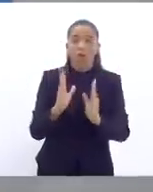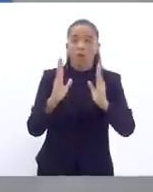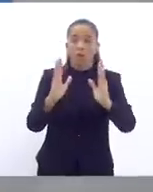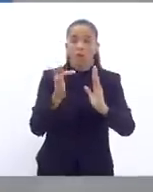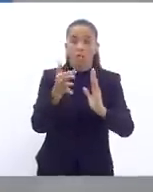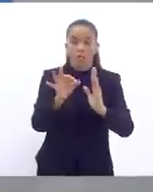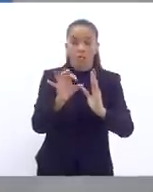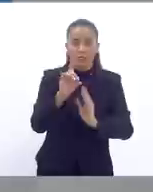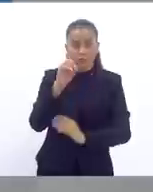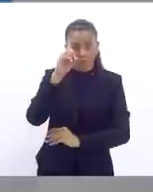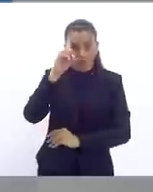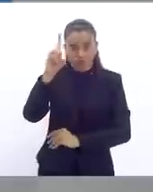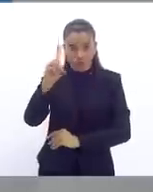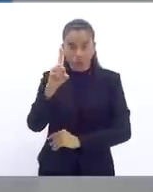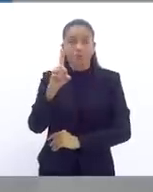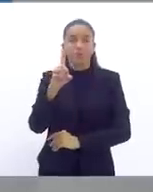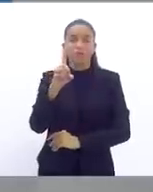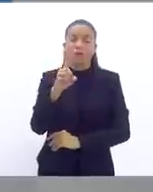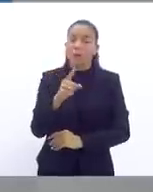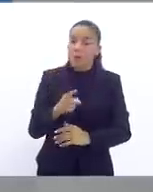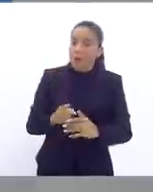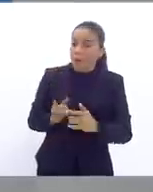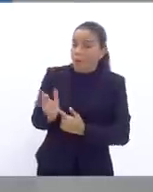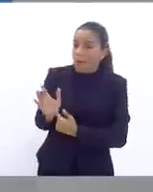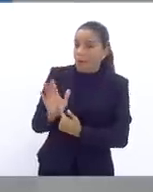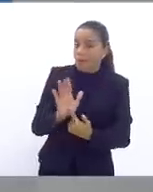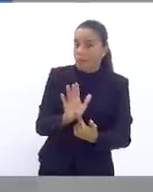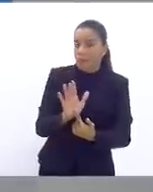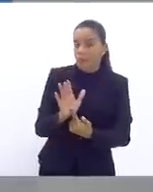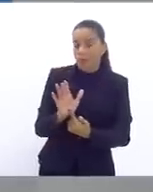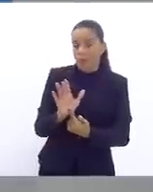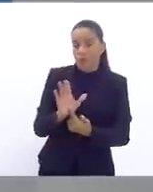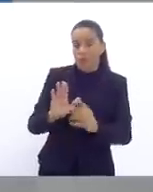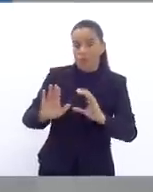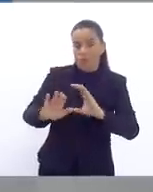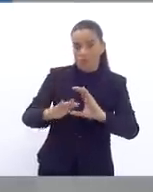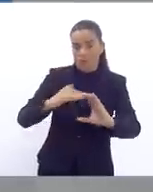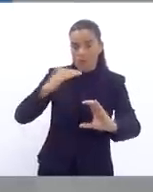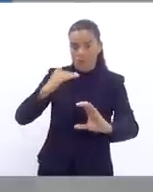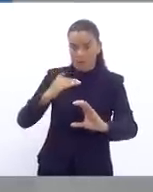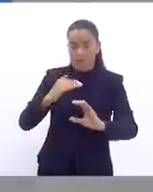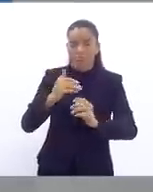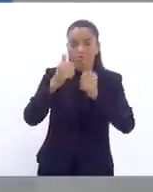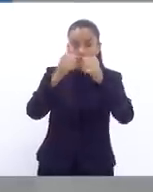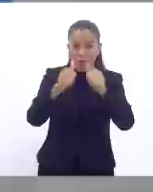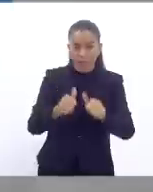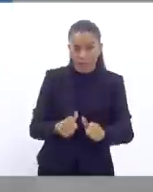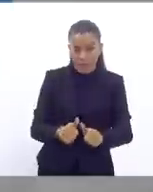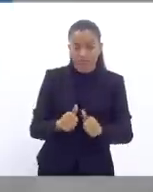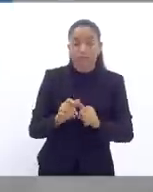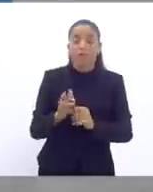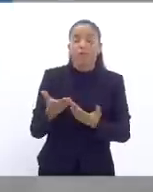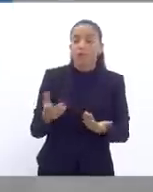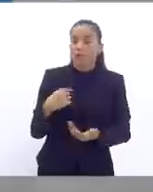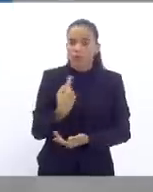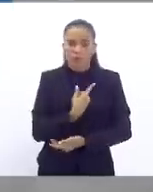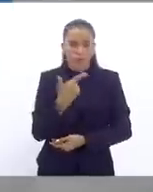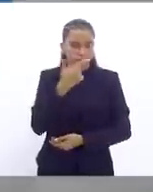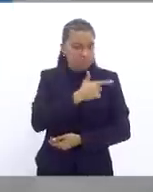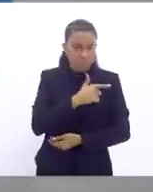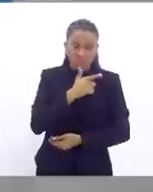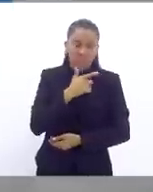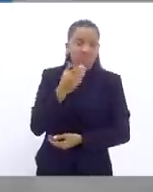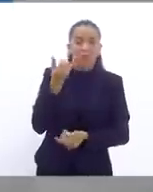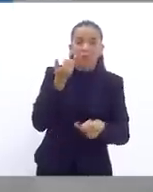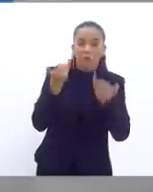10 dias apontado o recebimento da determinação de análise e nós não conseguimos saber